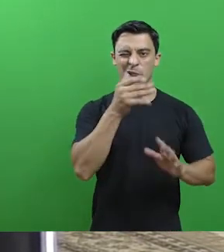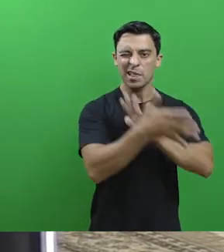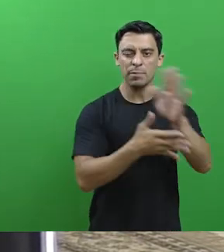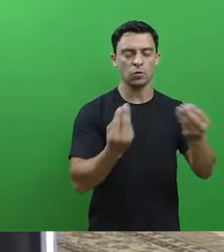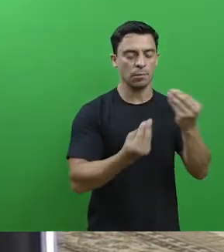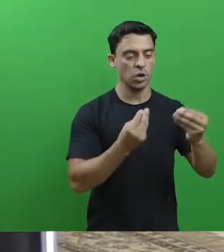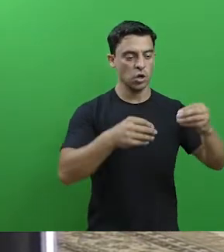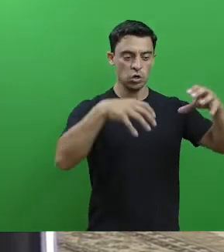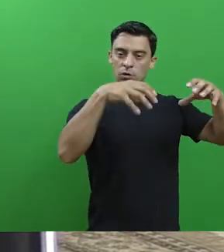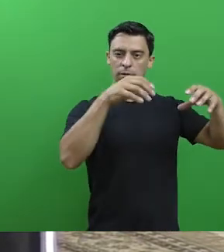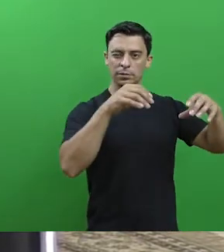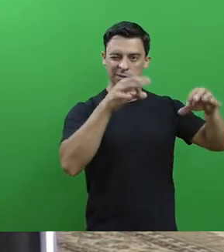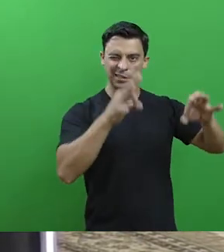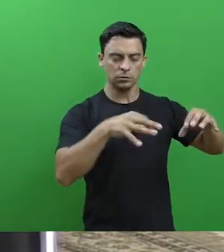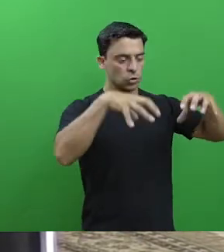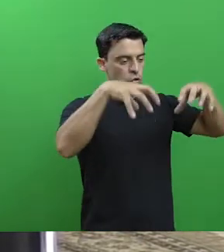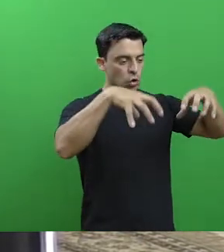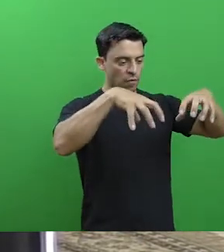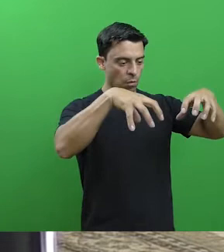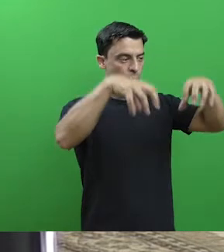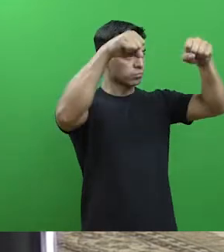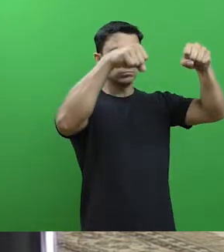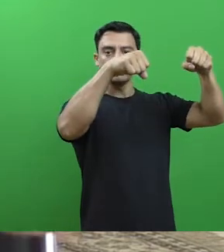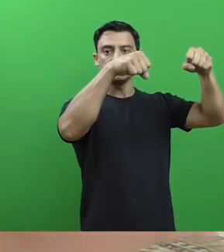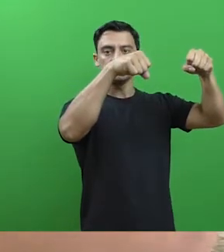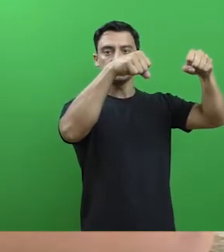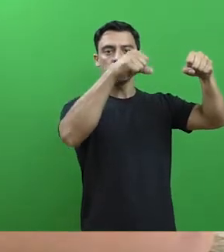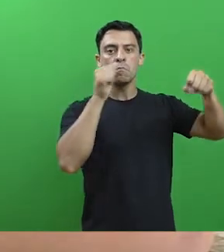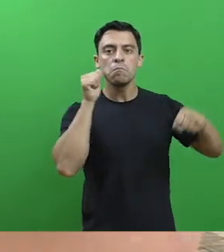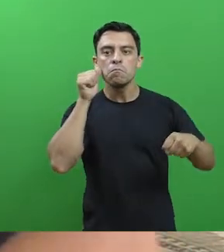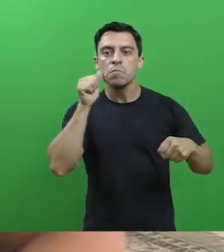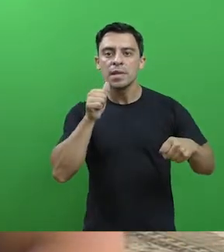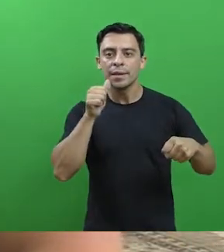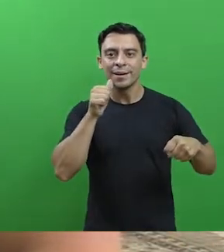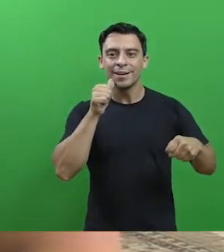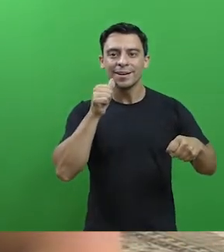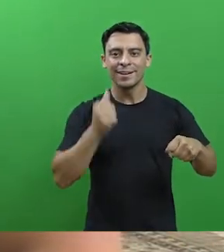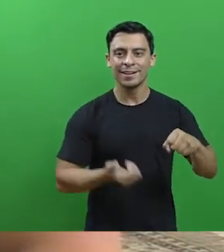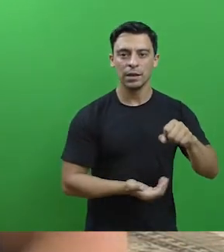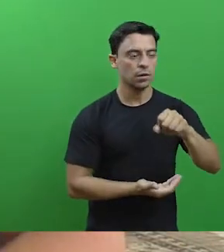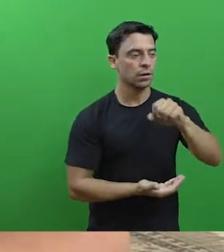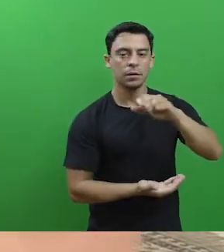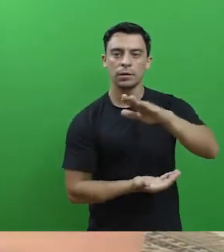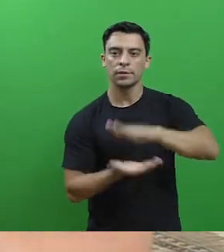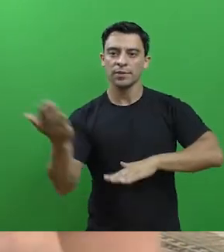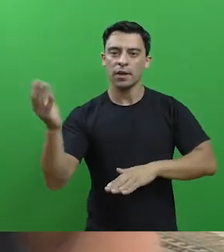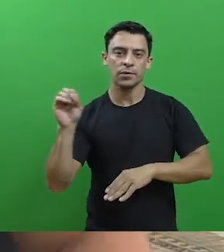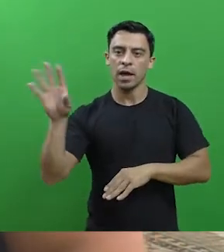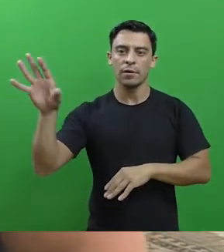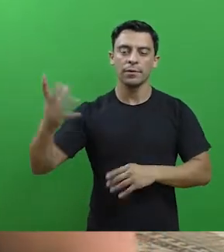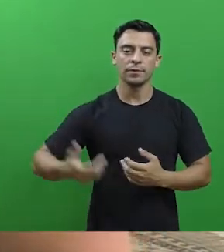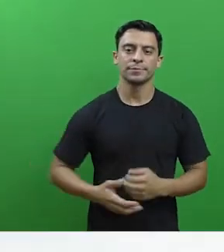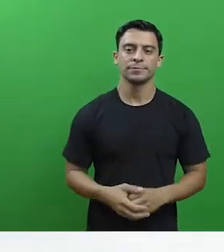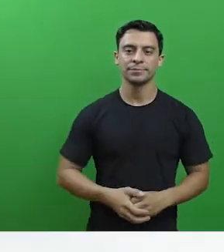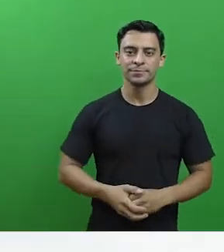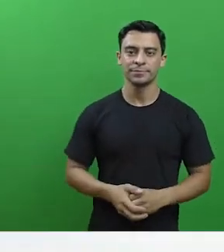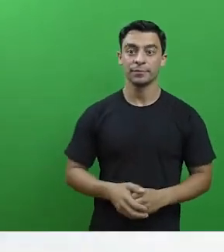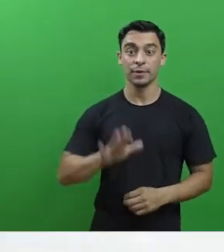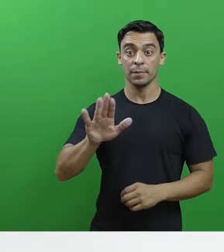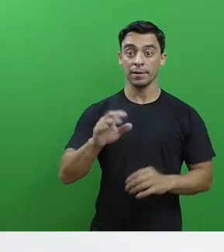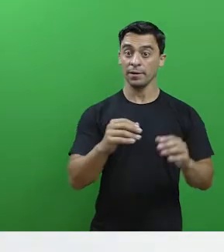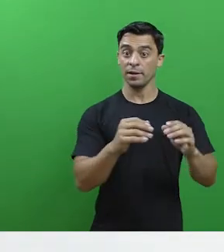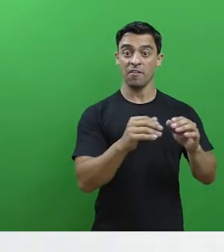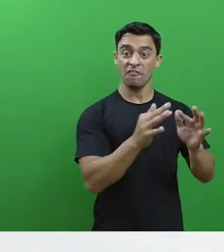acabou. Menina saiu. Então, a estrutura é totalmente diferente. Bem